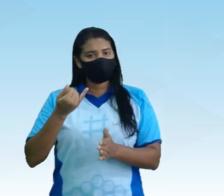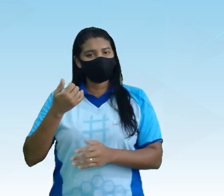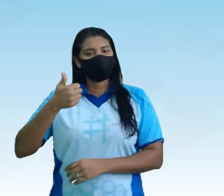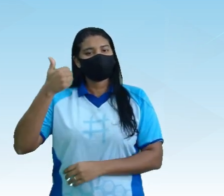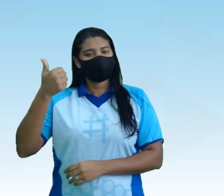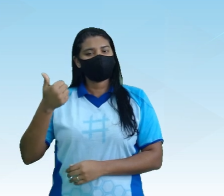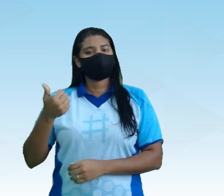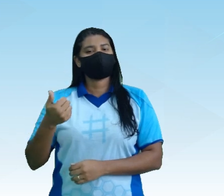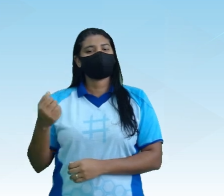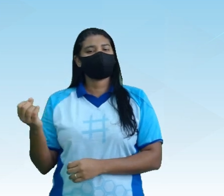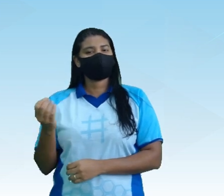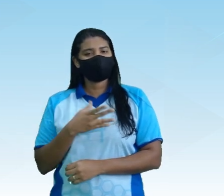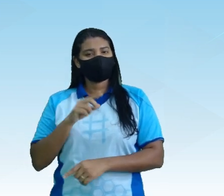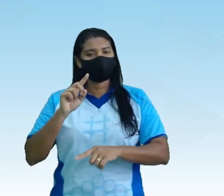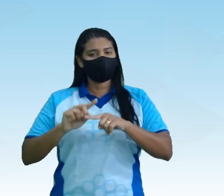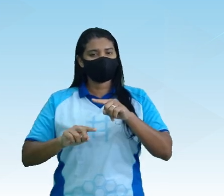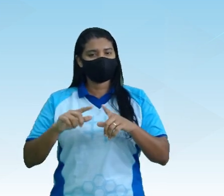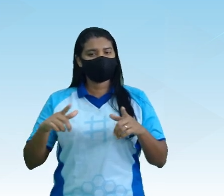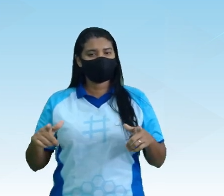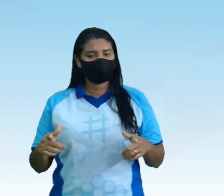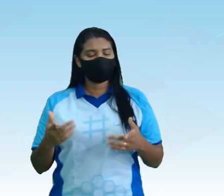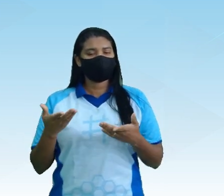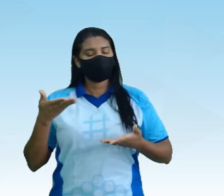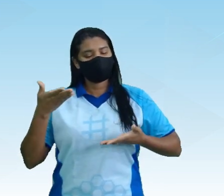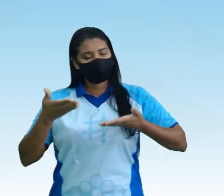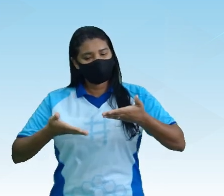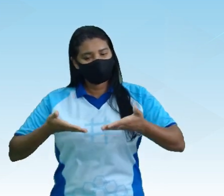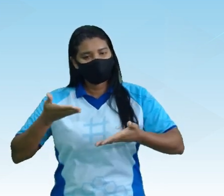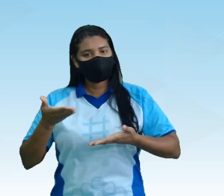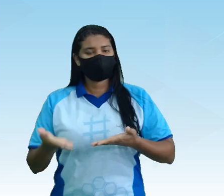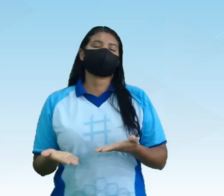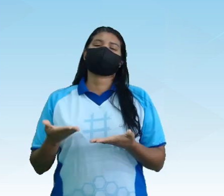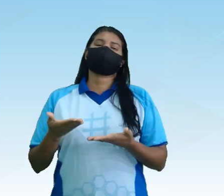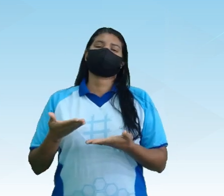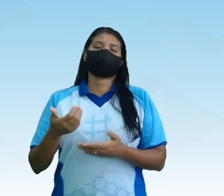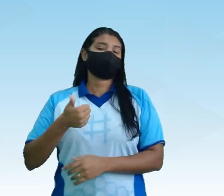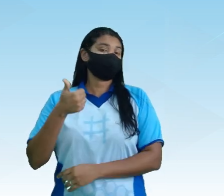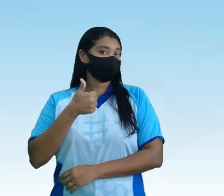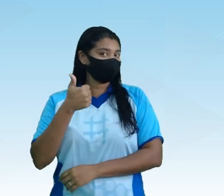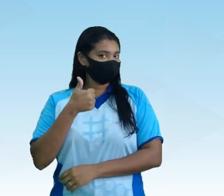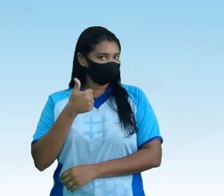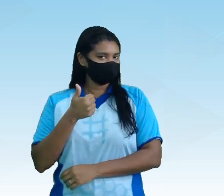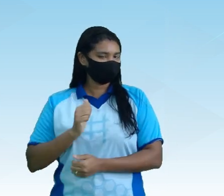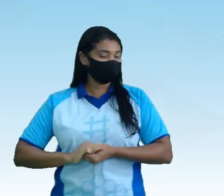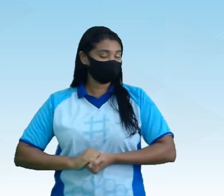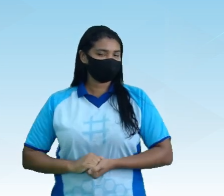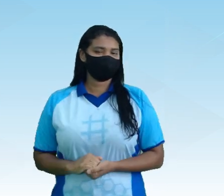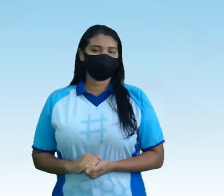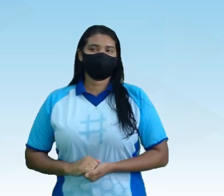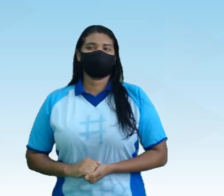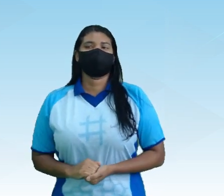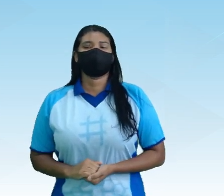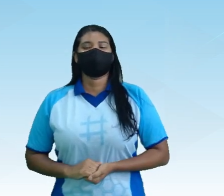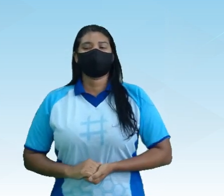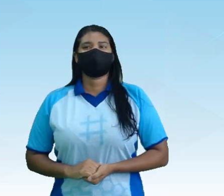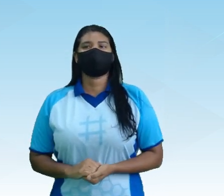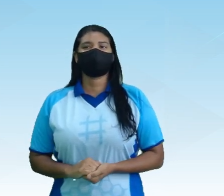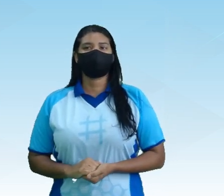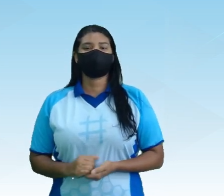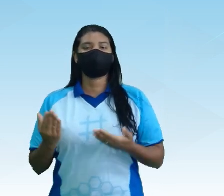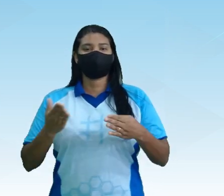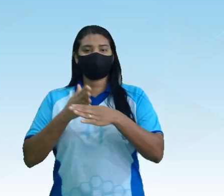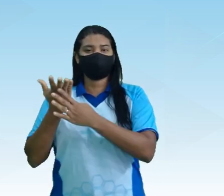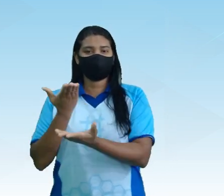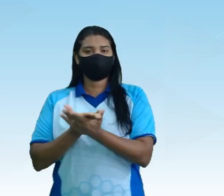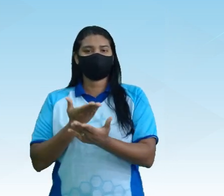para receber novas notificações. Mas se você é nosso parceiro, clica lá no joinha, a gente merece, né? Vai lá. Nossa videoaula de